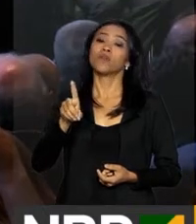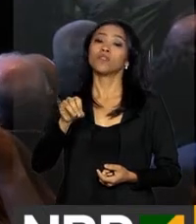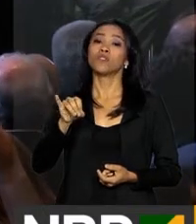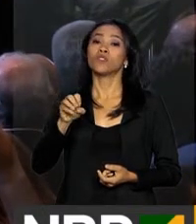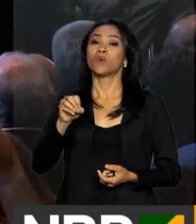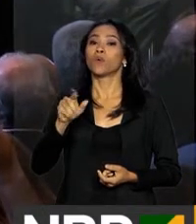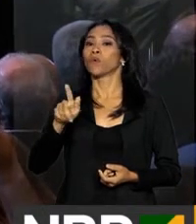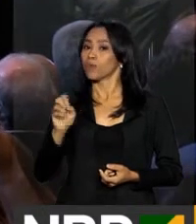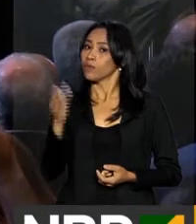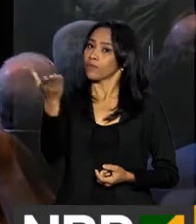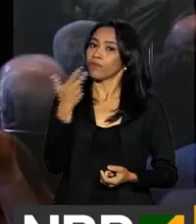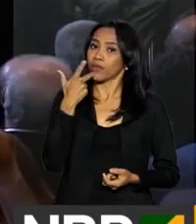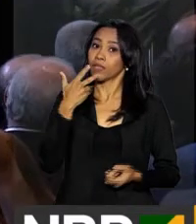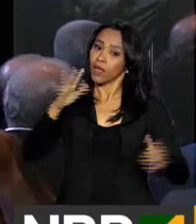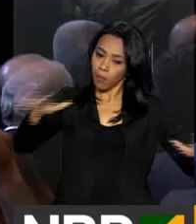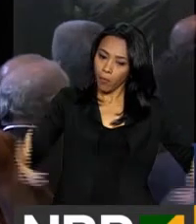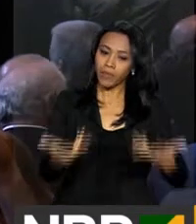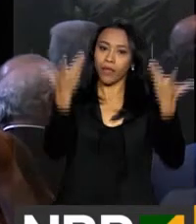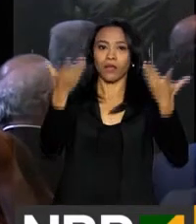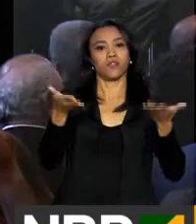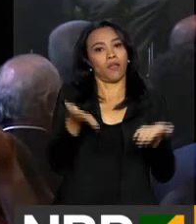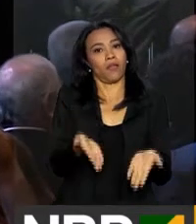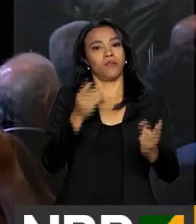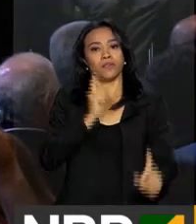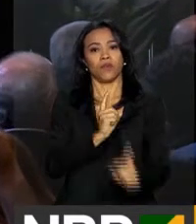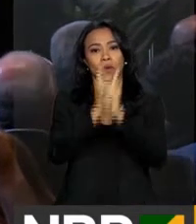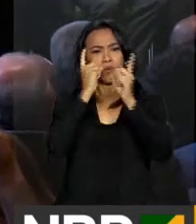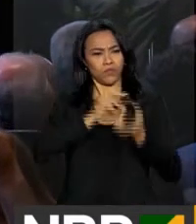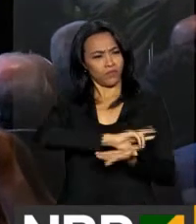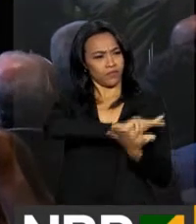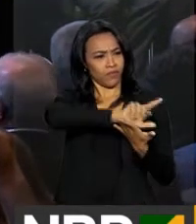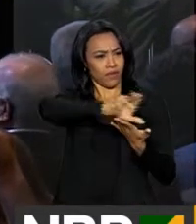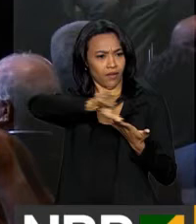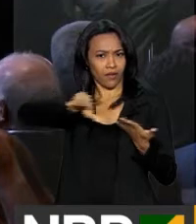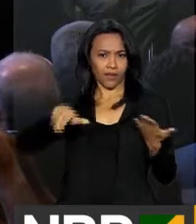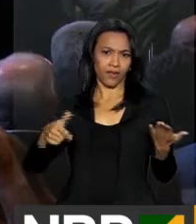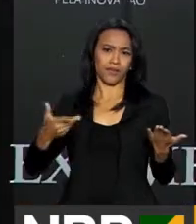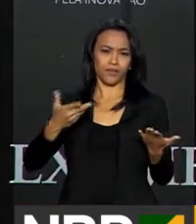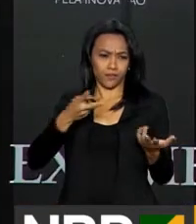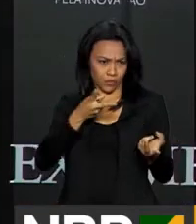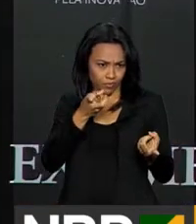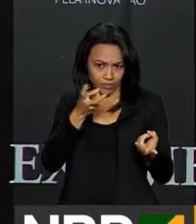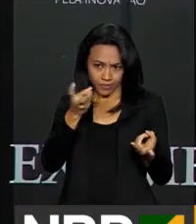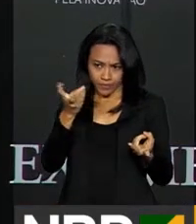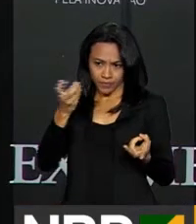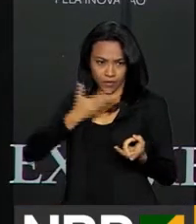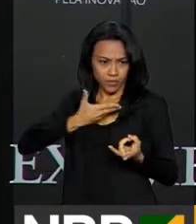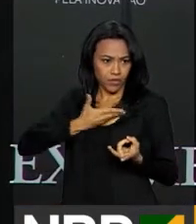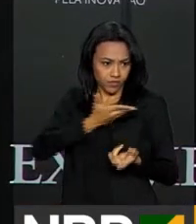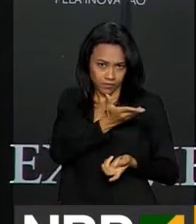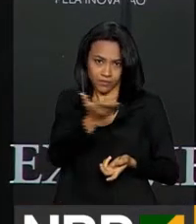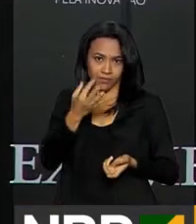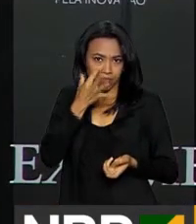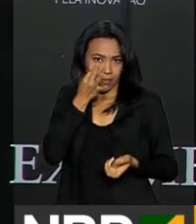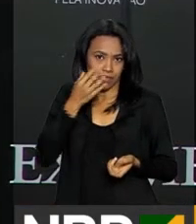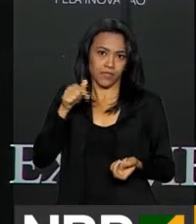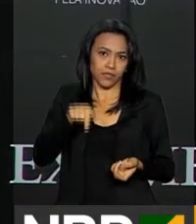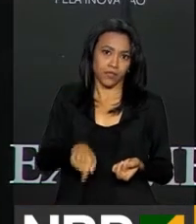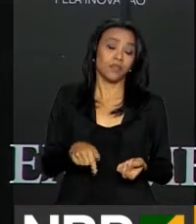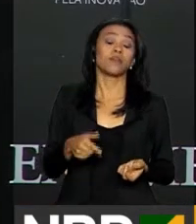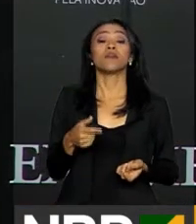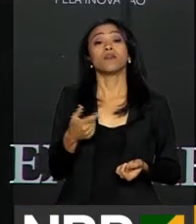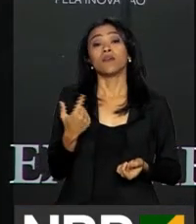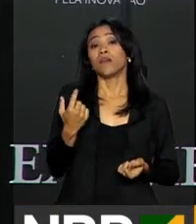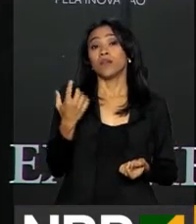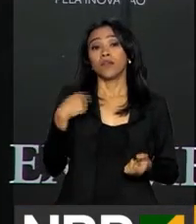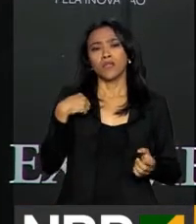este encontro, ou seja, os encontros, né? Tantos amigos estou verificando aqui, os encontros não podem